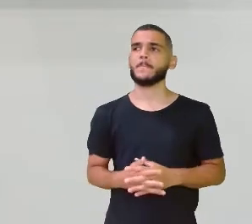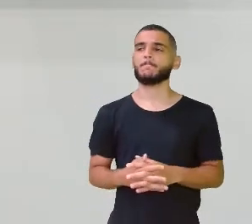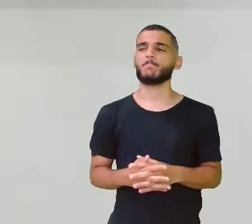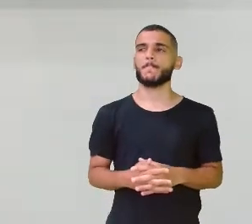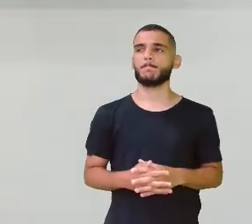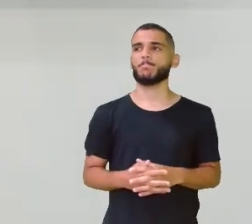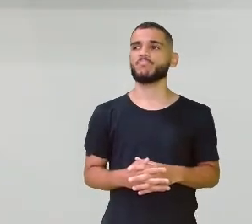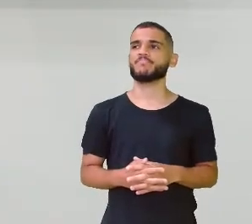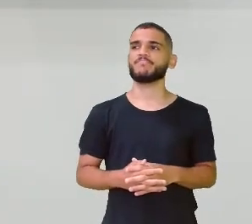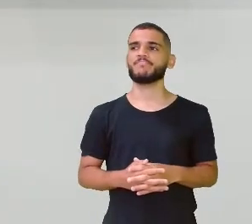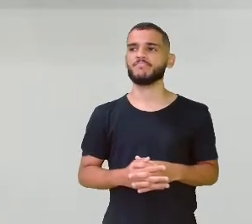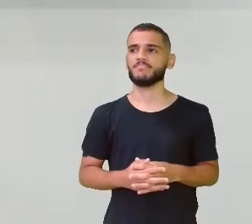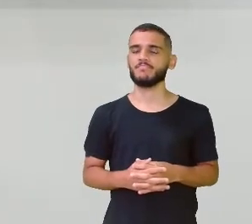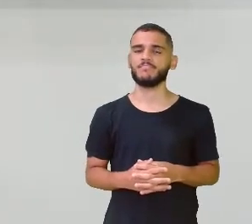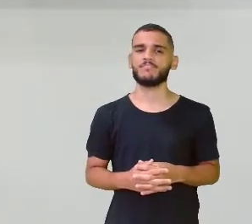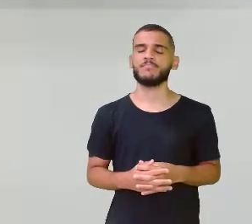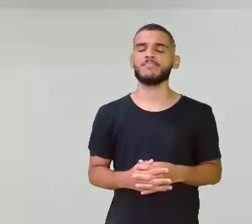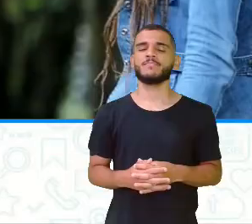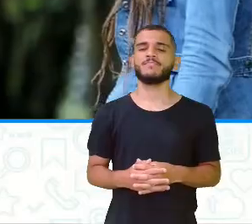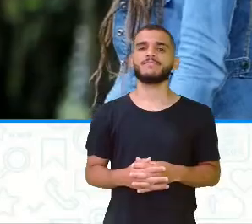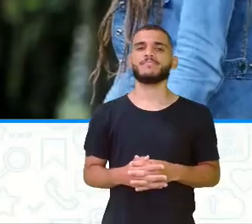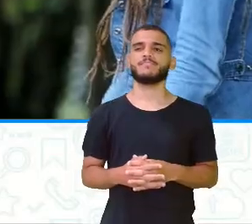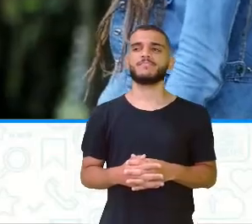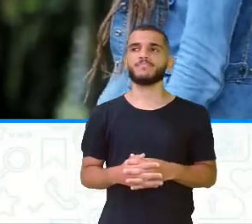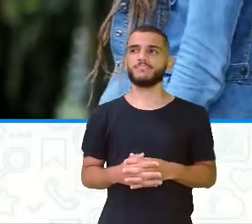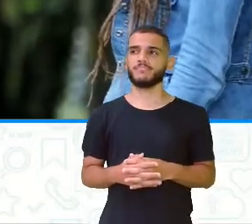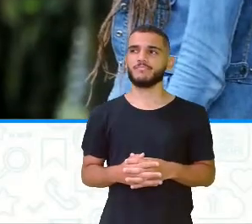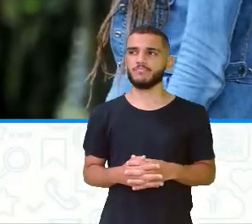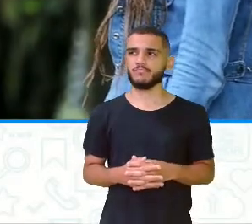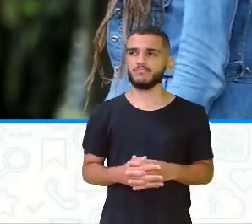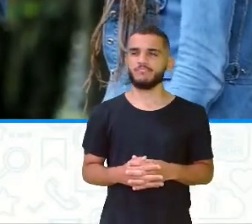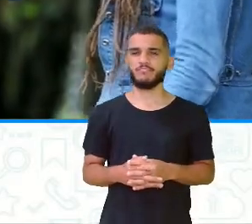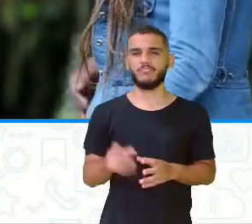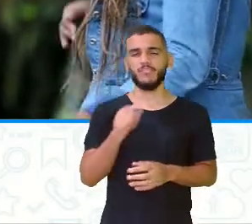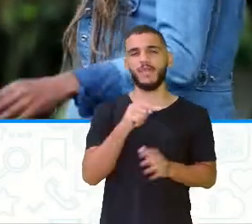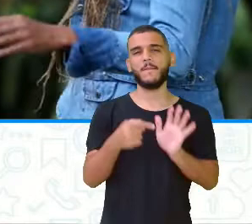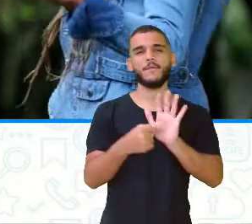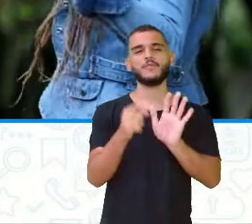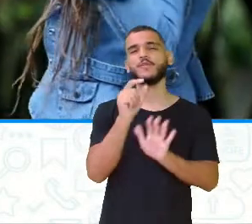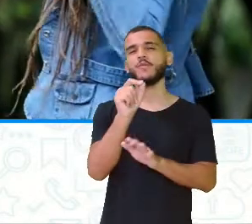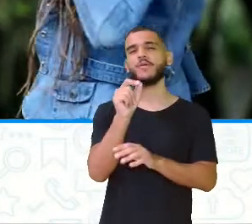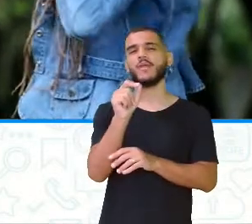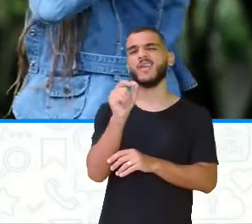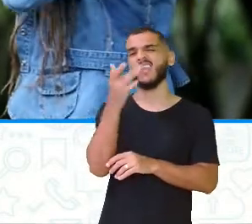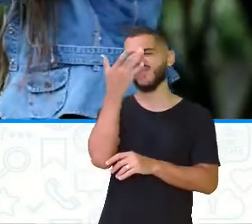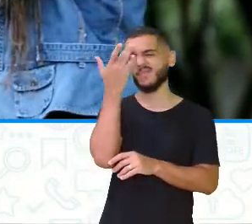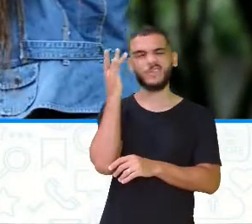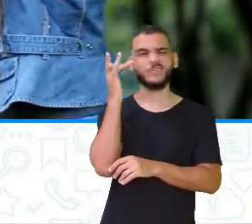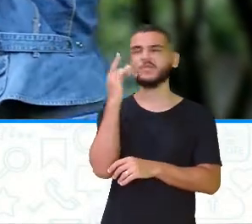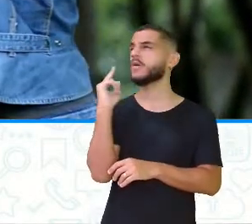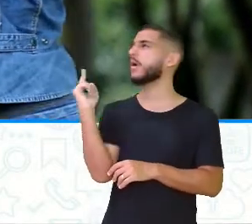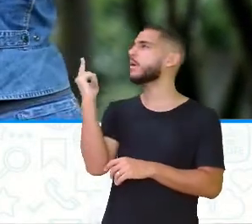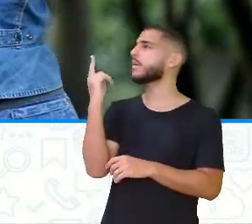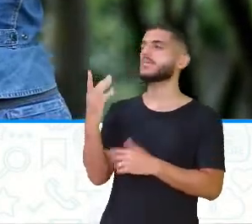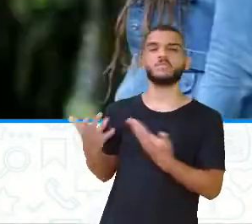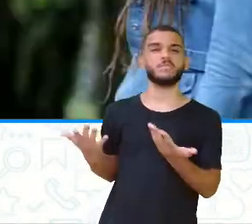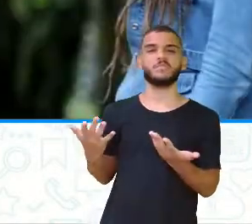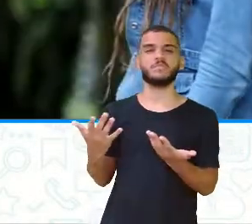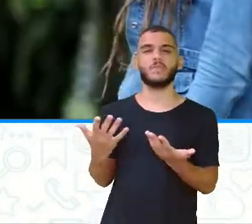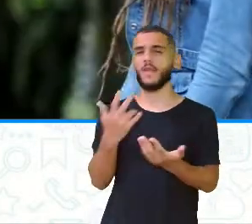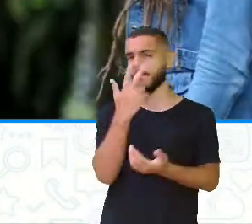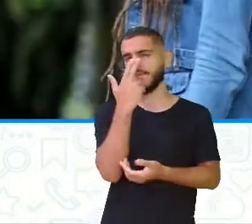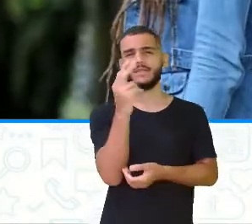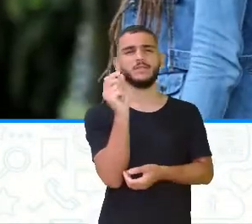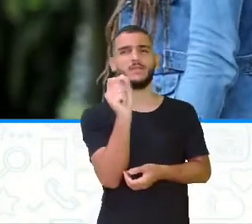trouxe aqui para vocês? Olha só, o que será que eu estou mostrando aqui? O que será que essas pessoas têm de